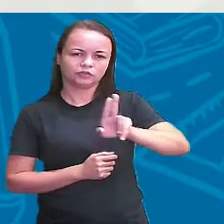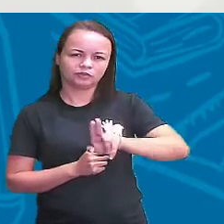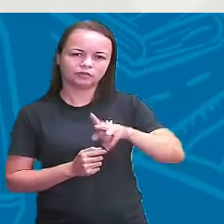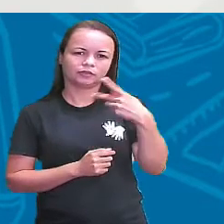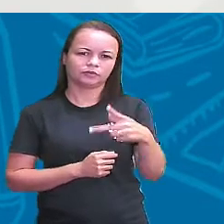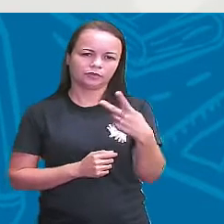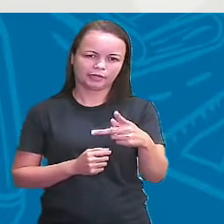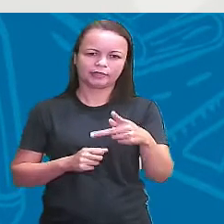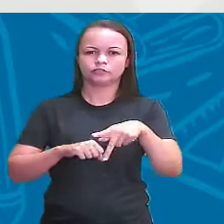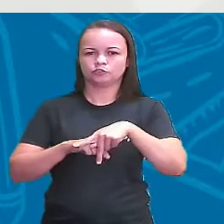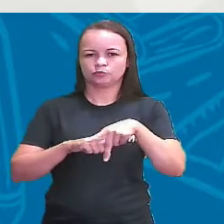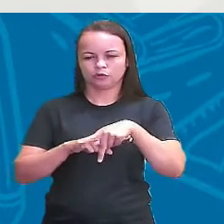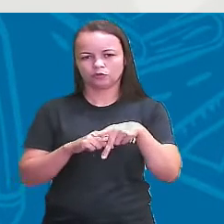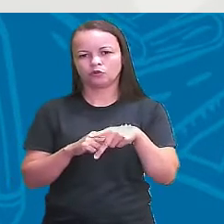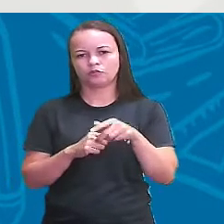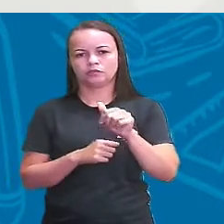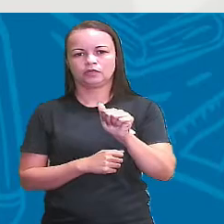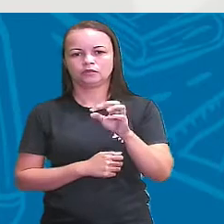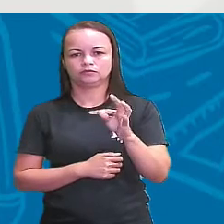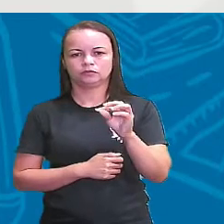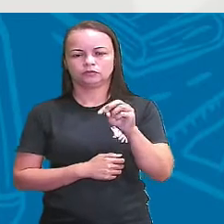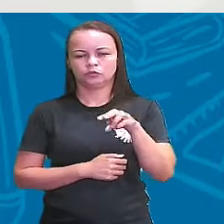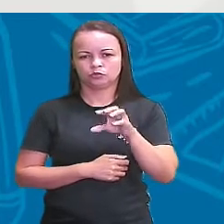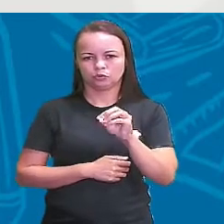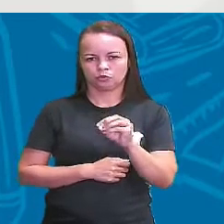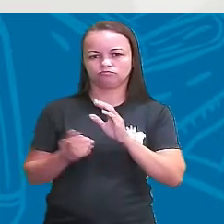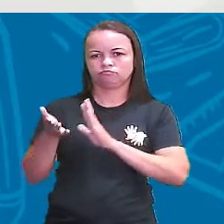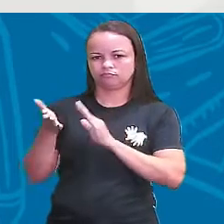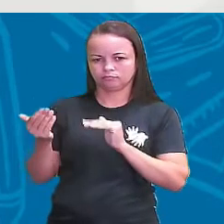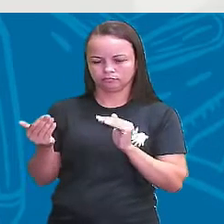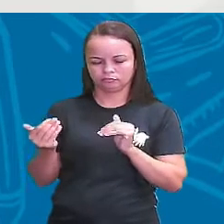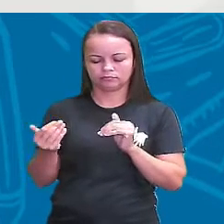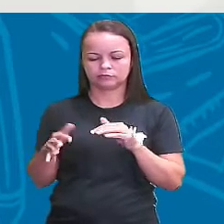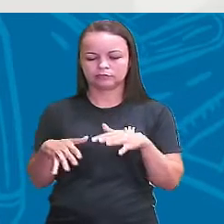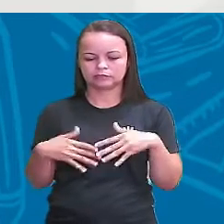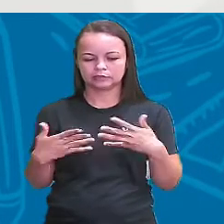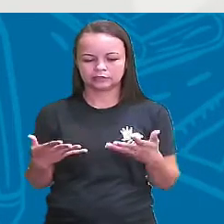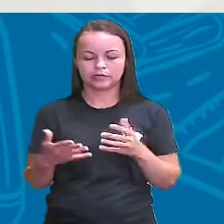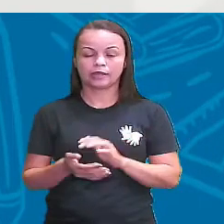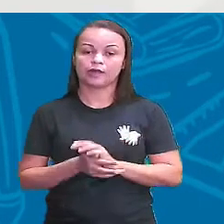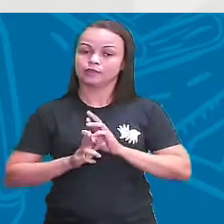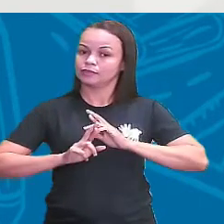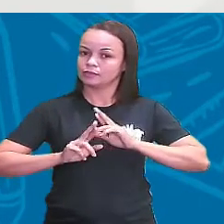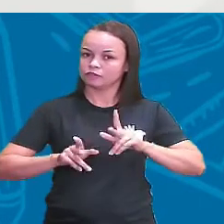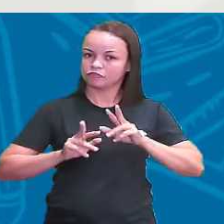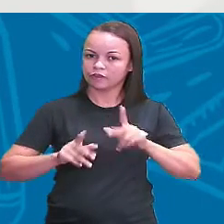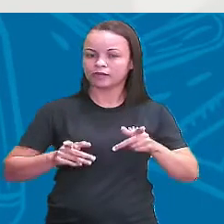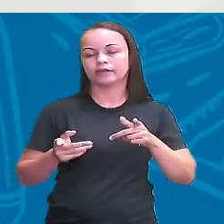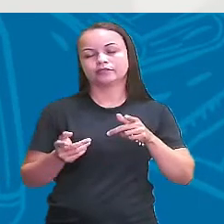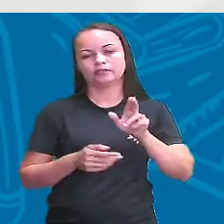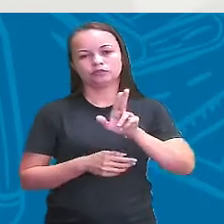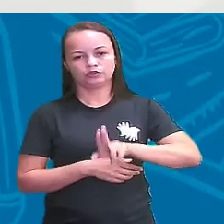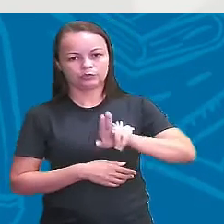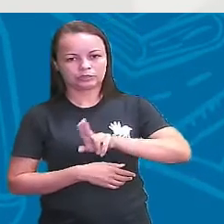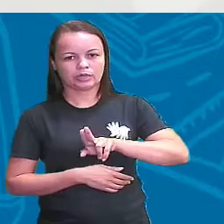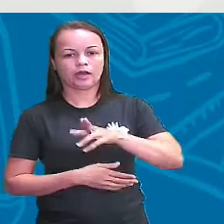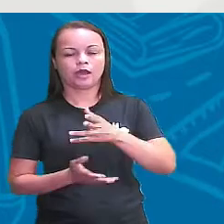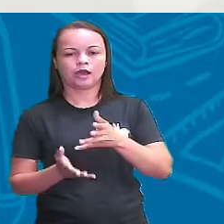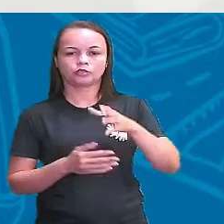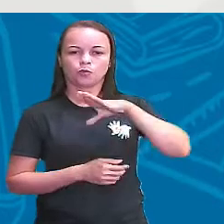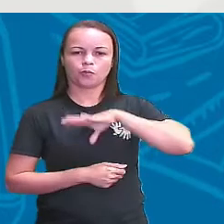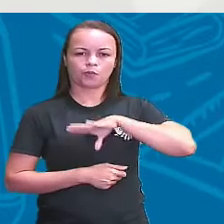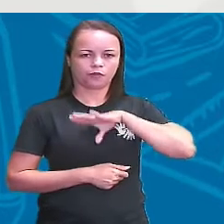esses pronomes átonos em língua espanhola, que é diferente de como nós utilizamos em